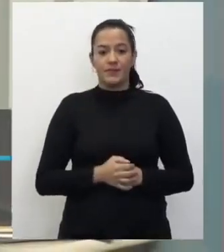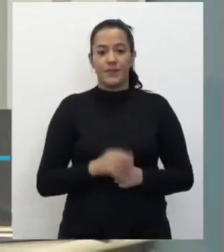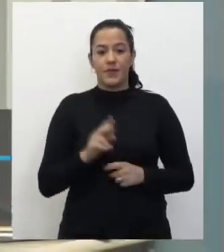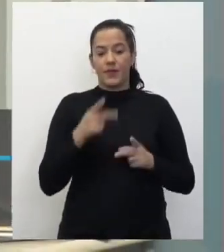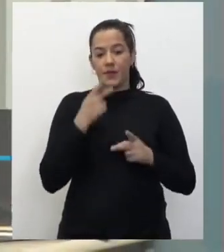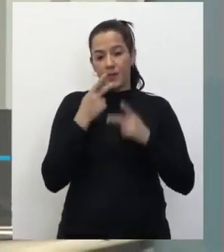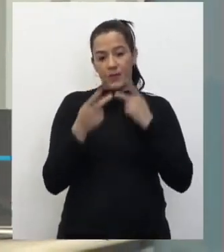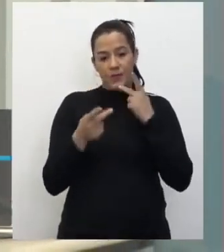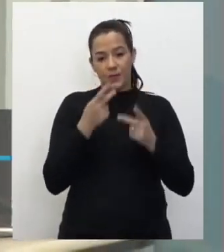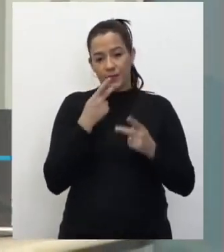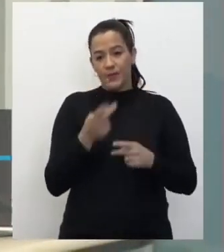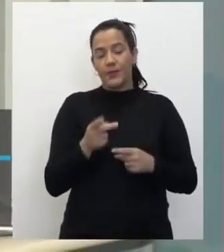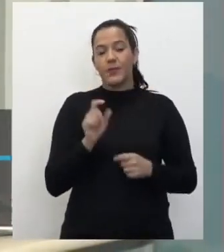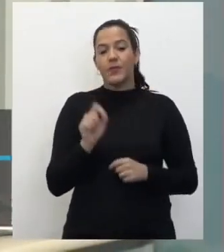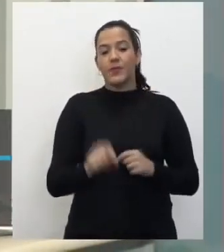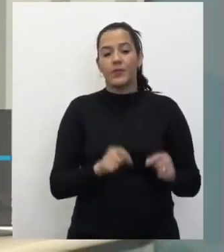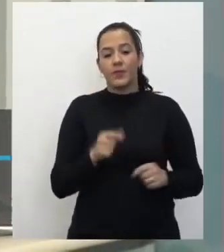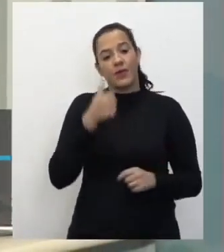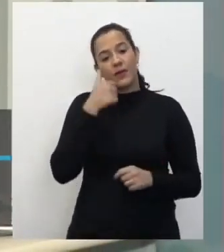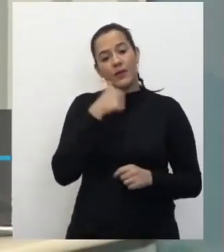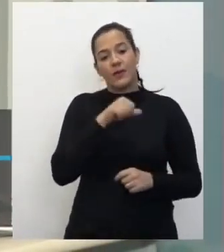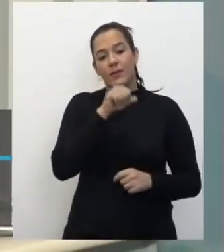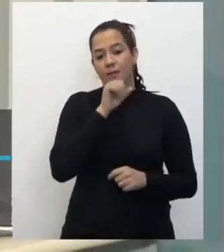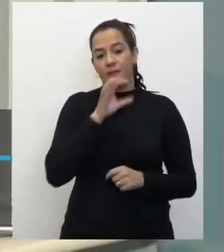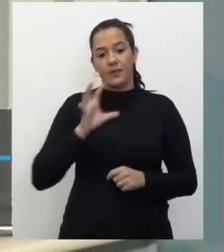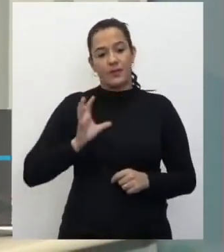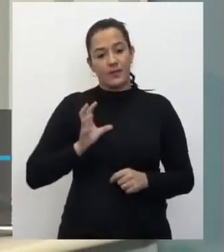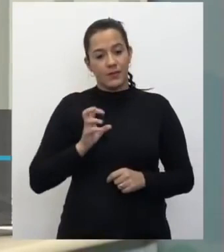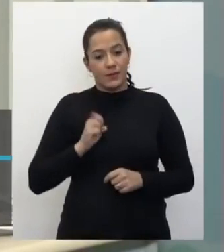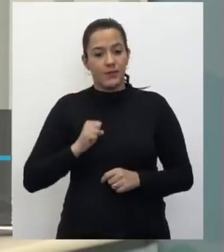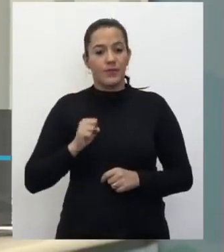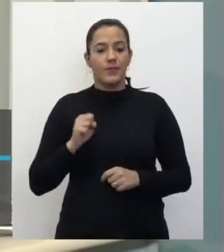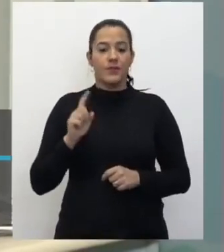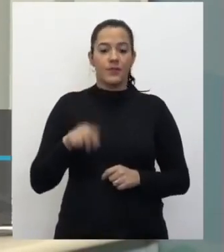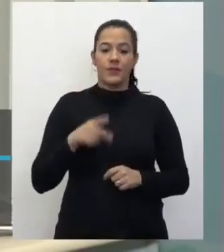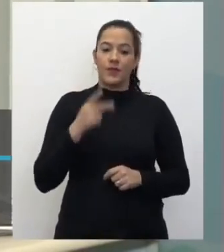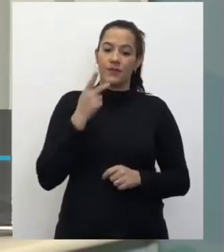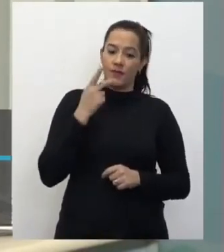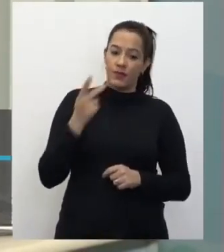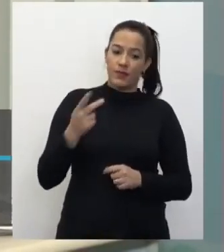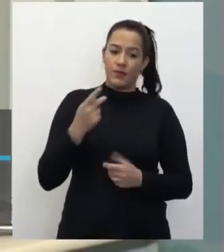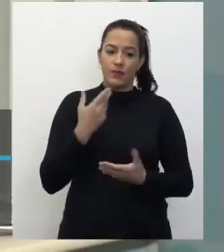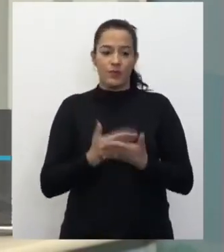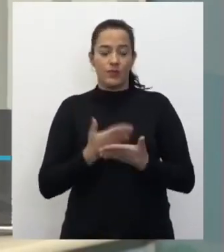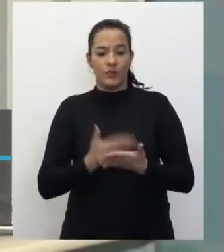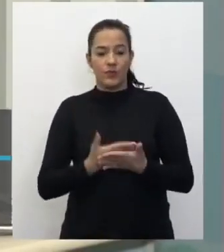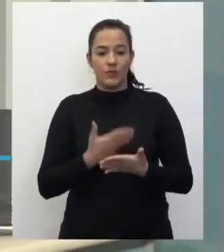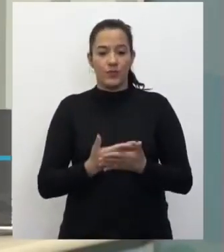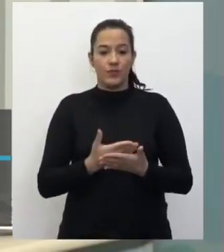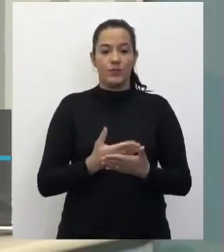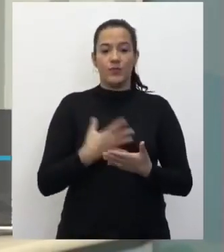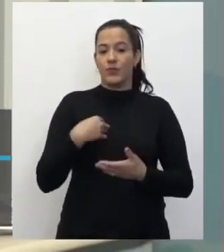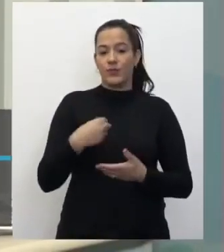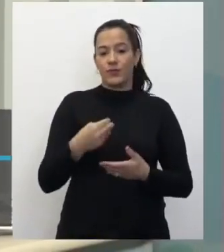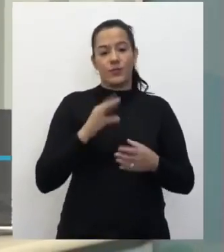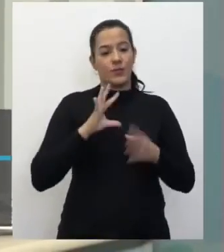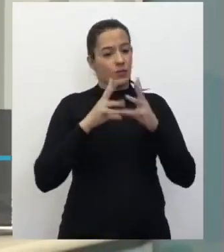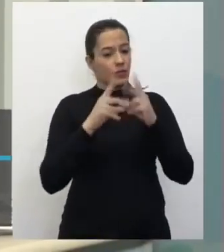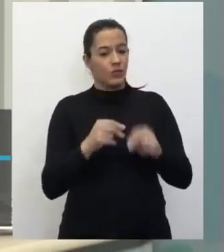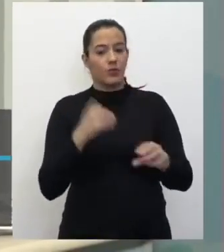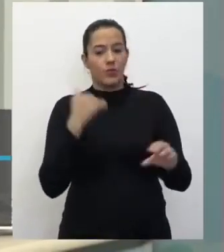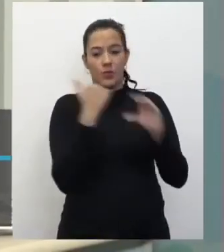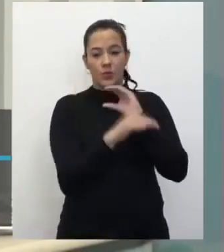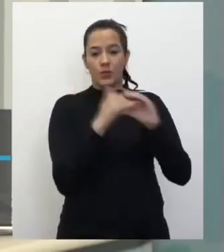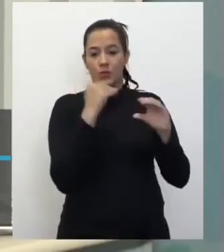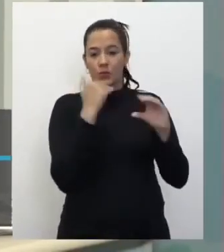que a mãe dele adorou saber que uma professora citou o filho dela numa aula, manda pra todo mundo o vídeo, e